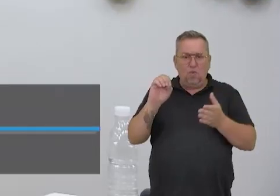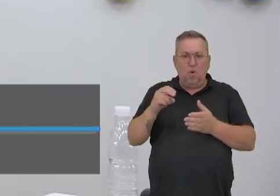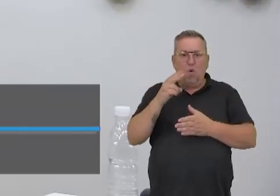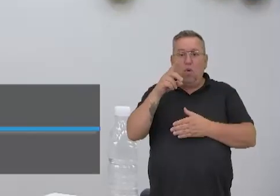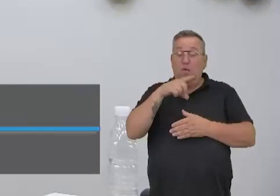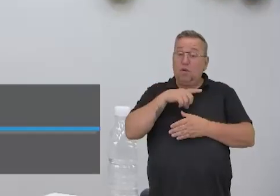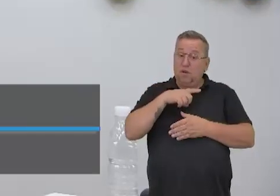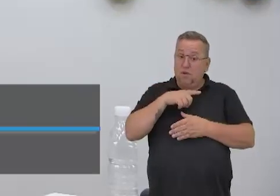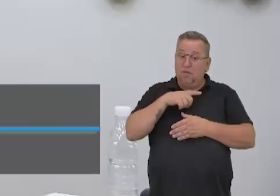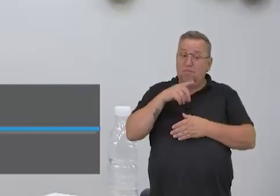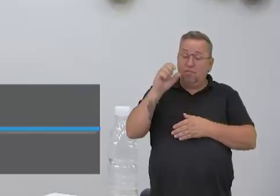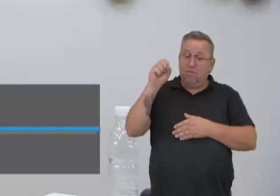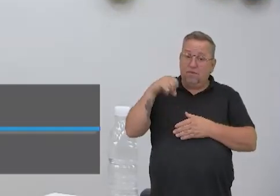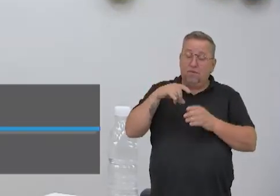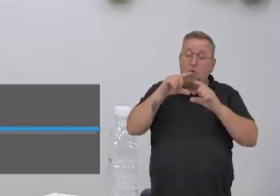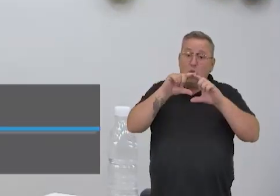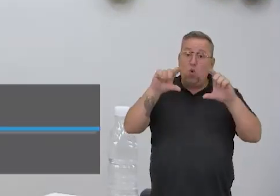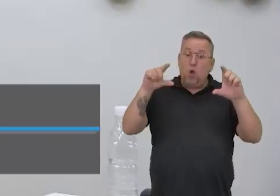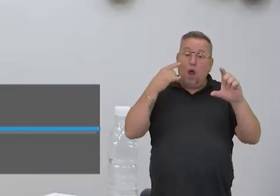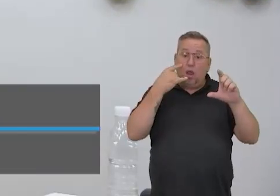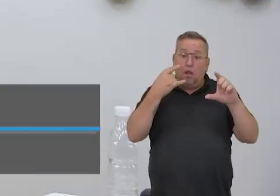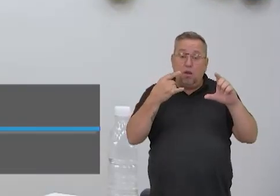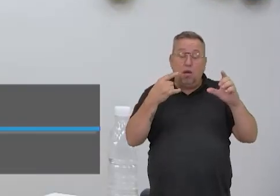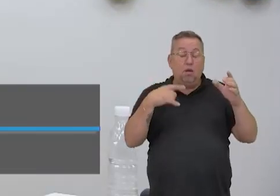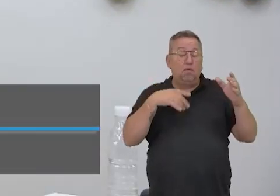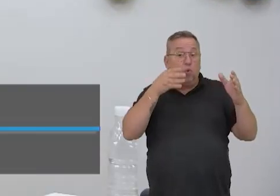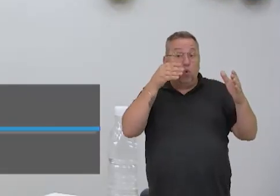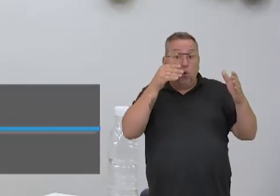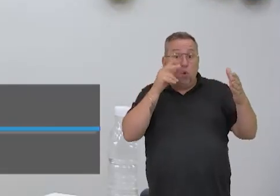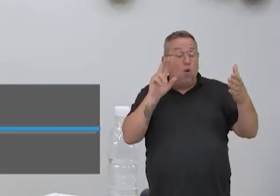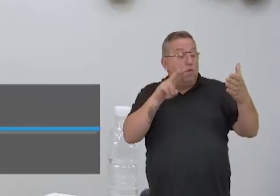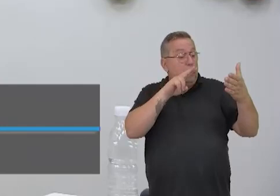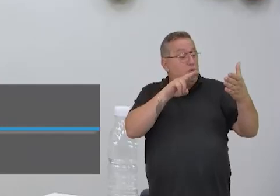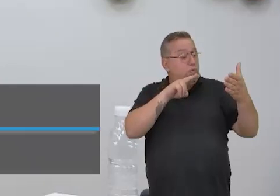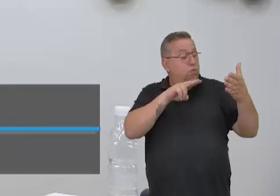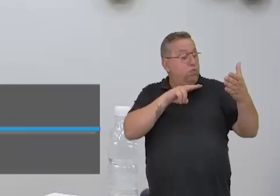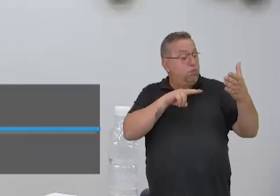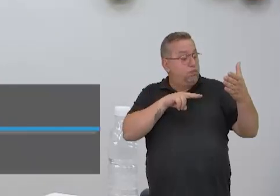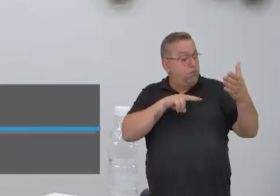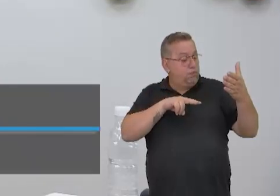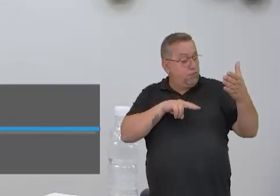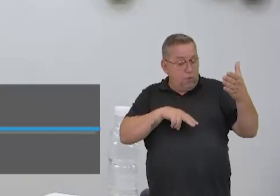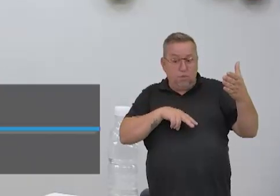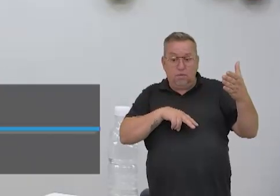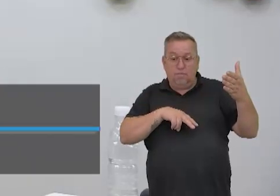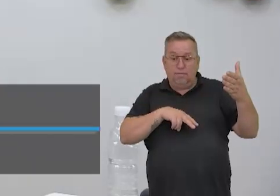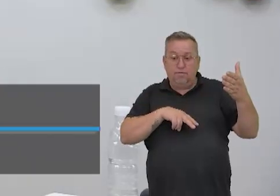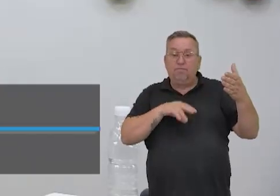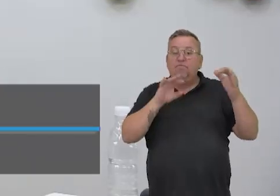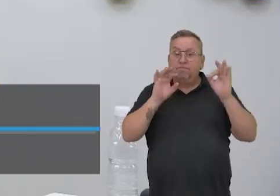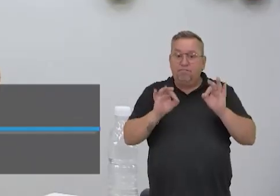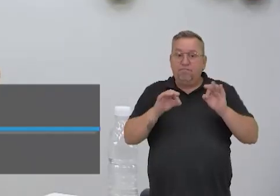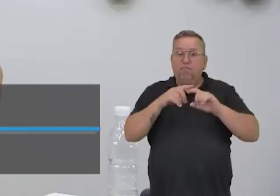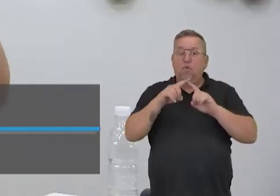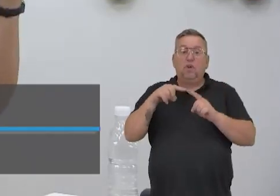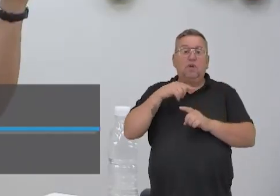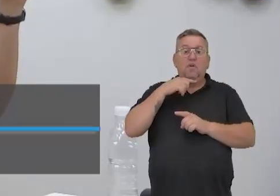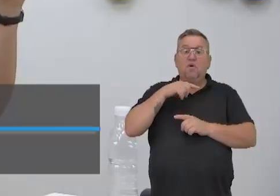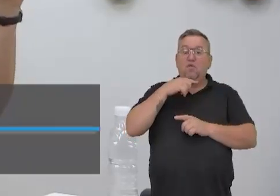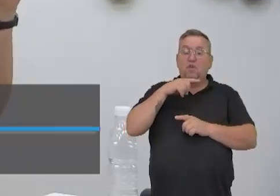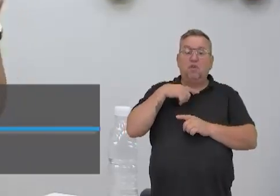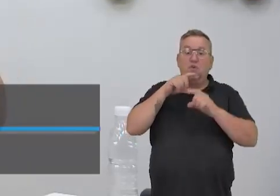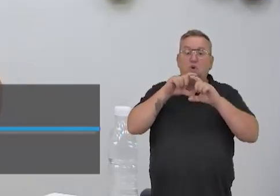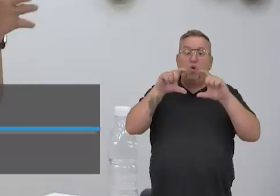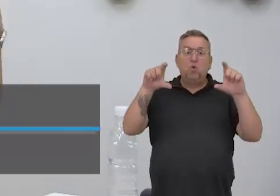eu preciso sim utilizar a manchete para chamar a atenção do meu leitor, mas fazer com que ele leia o restante do texto, porque senão eu leio só